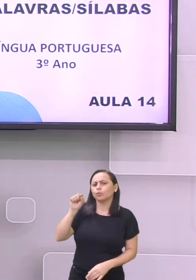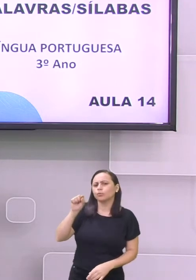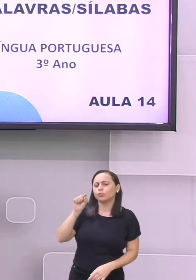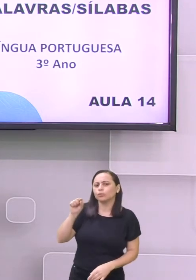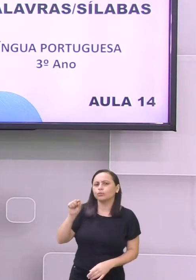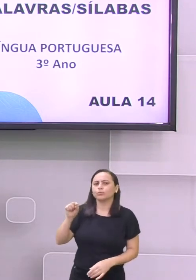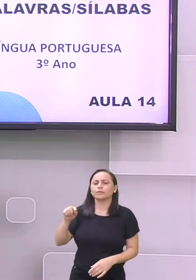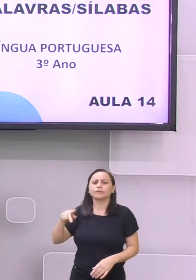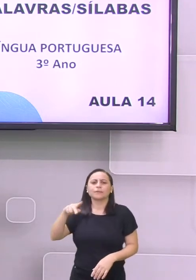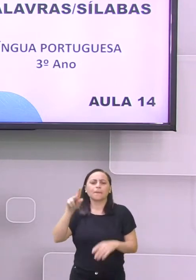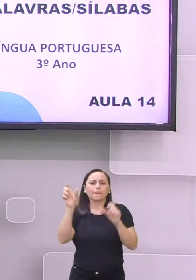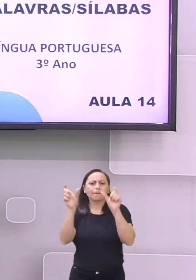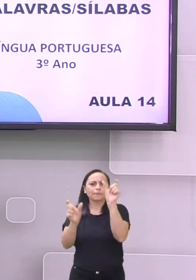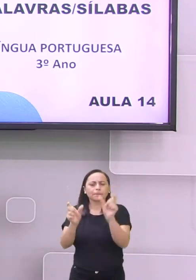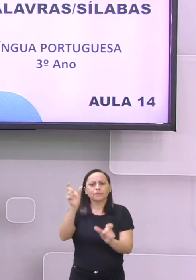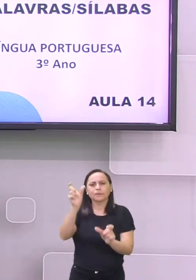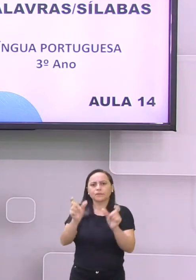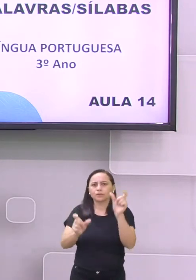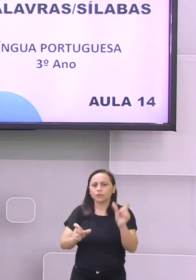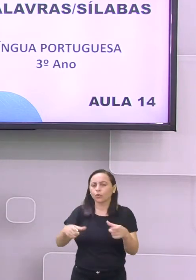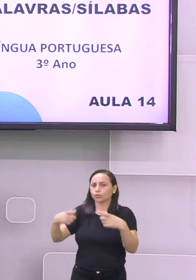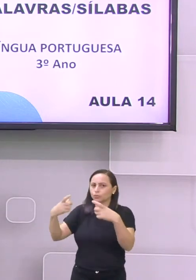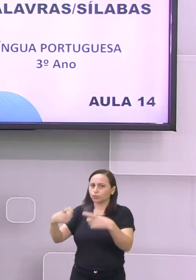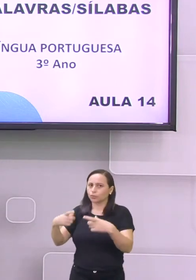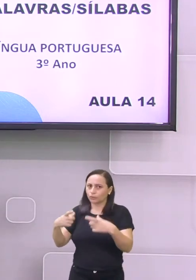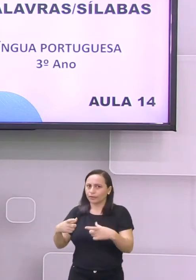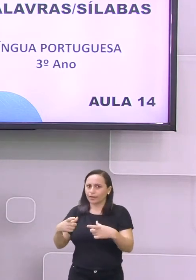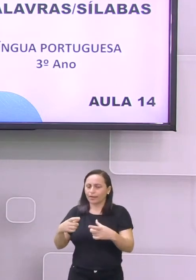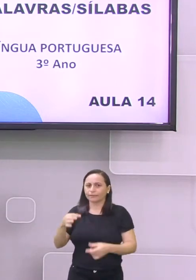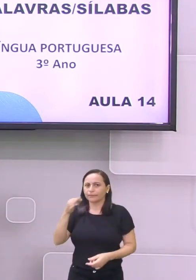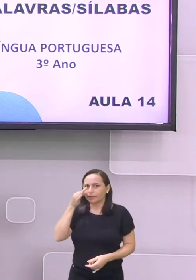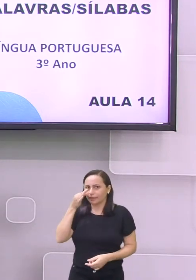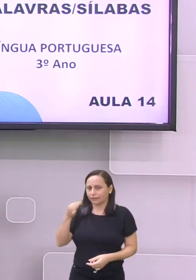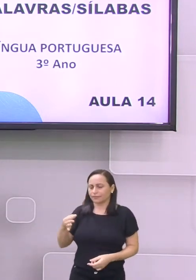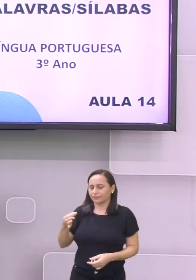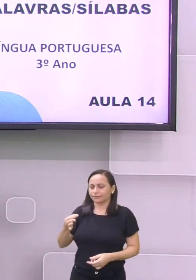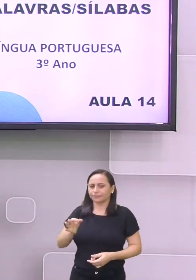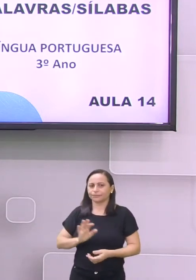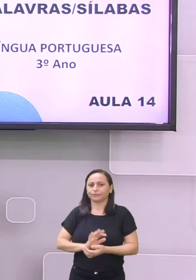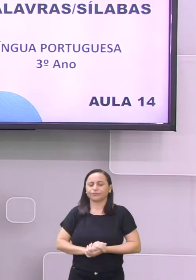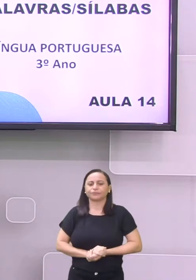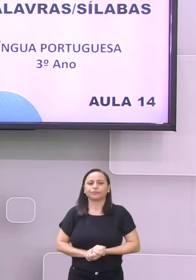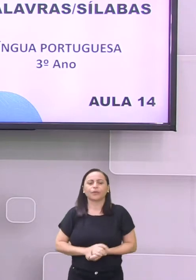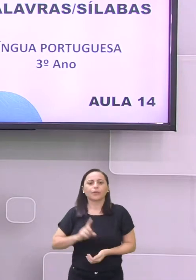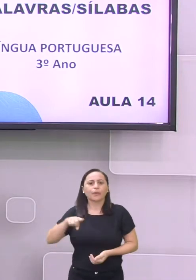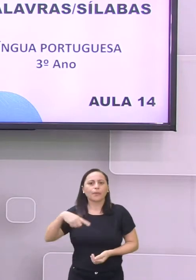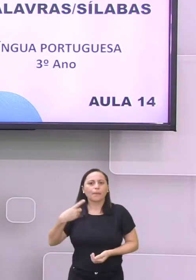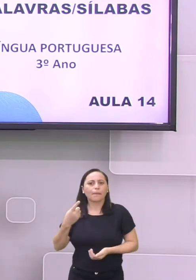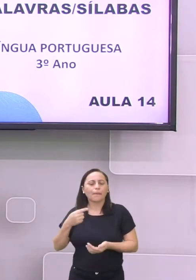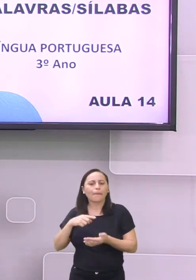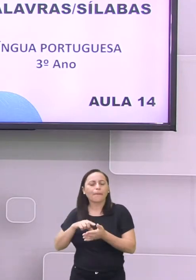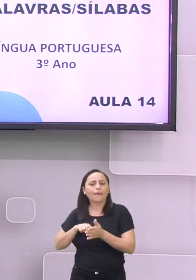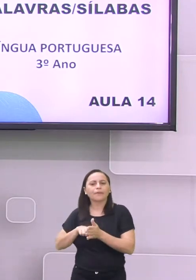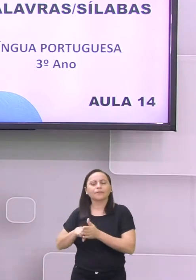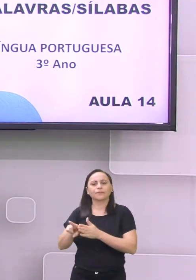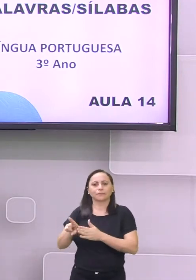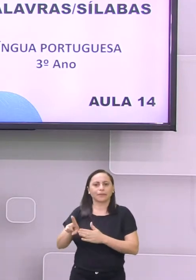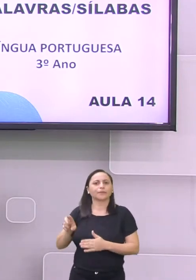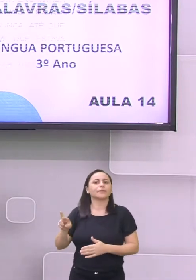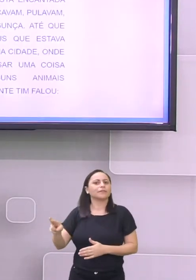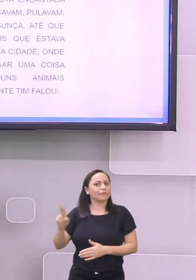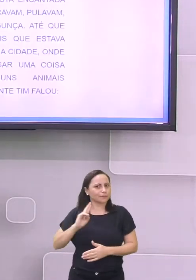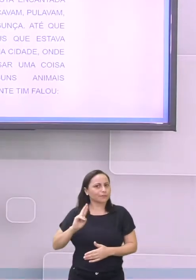no ambiente que se passa a história e depois vamos responder algumas perguntas. Então, vamos à nossa leitura de